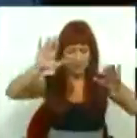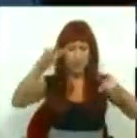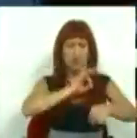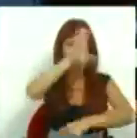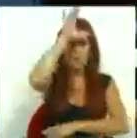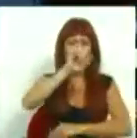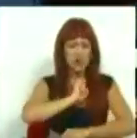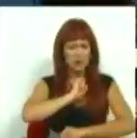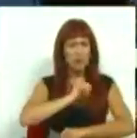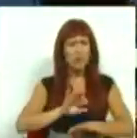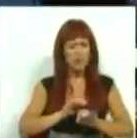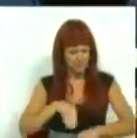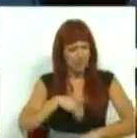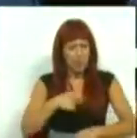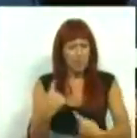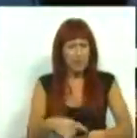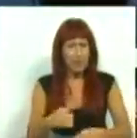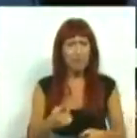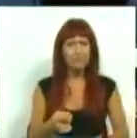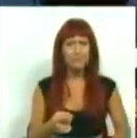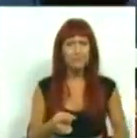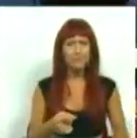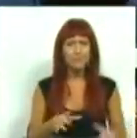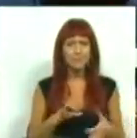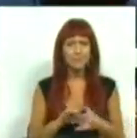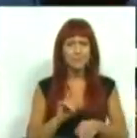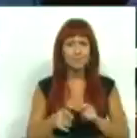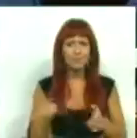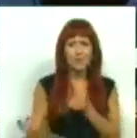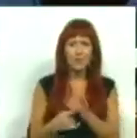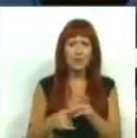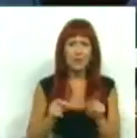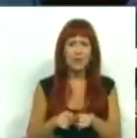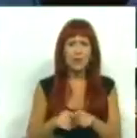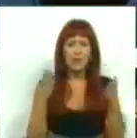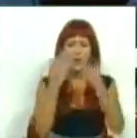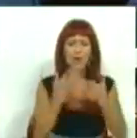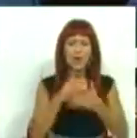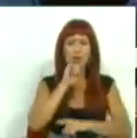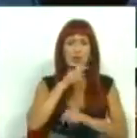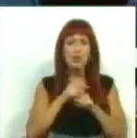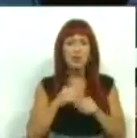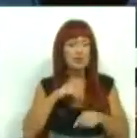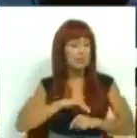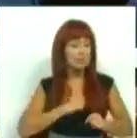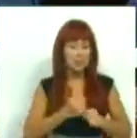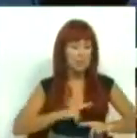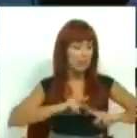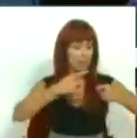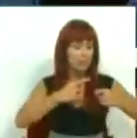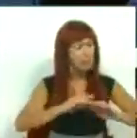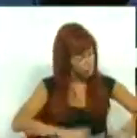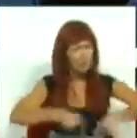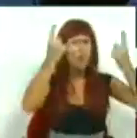lugar ao Sr. Ministro, a nossa séria preocupação relativamente à necessidade de se estudar o eventual descongelamento das